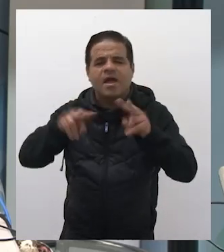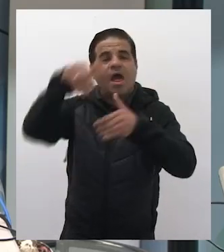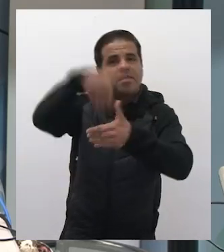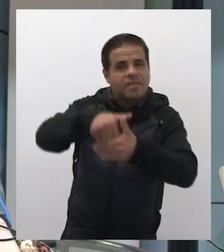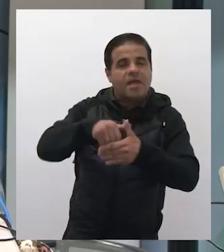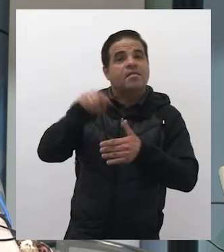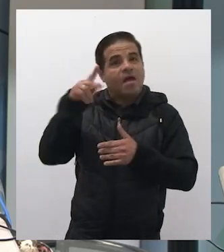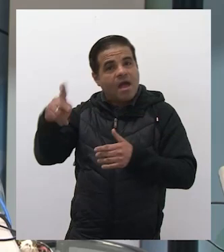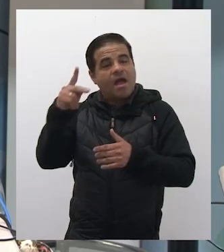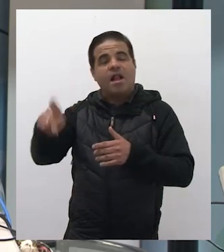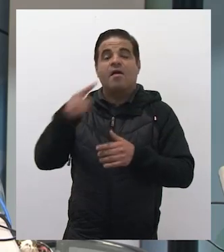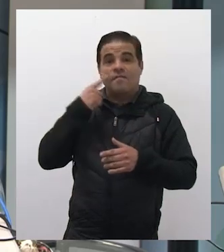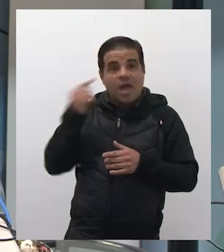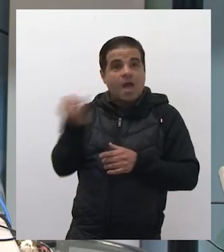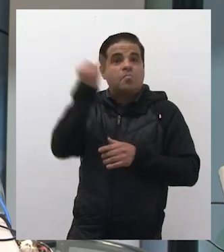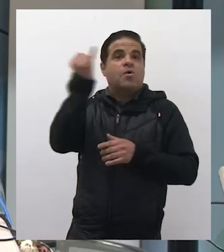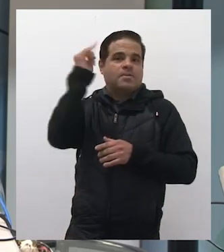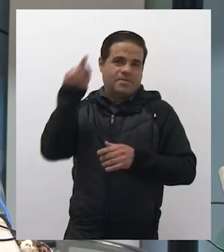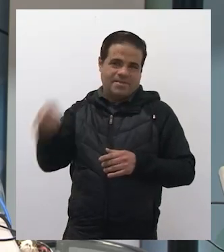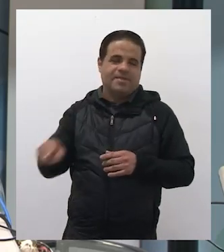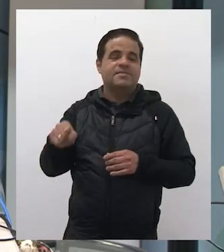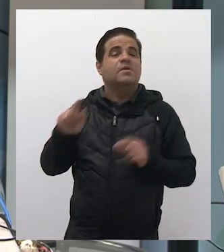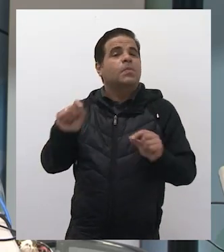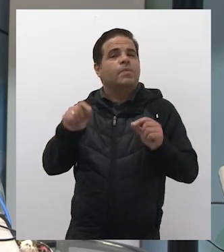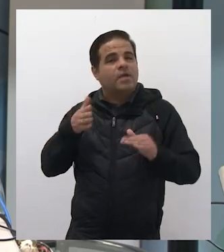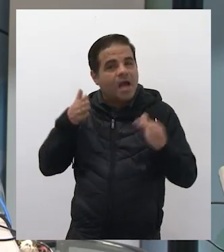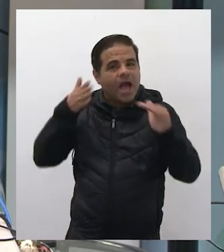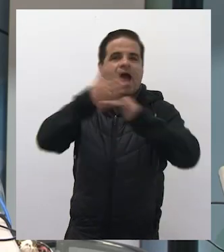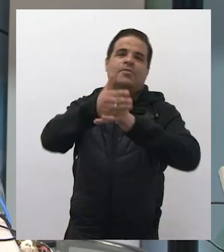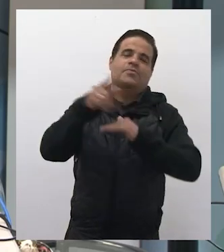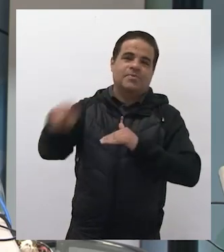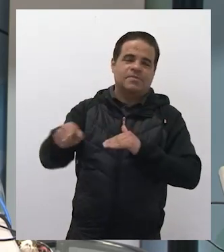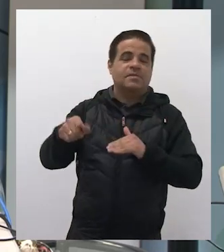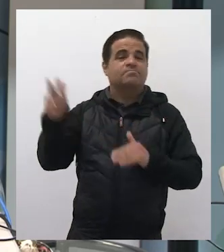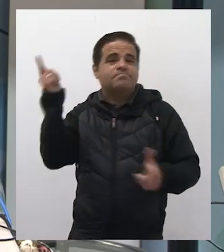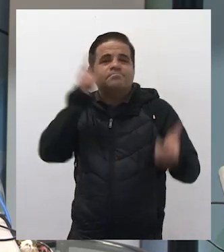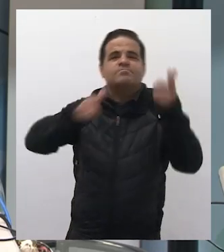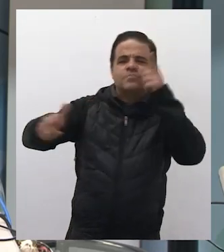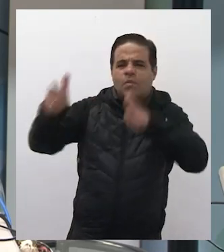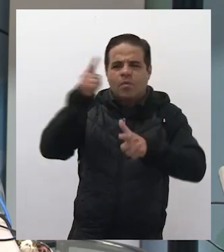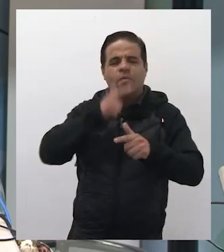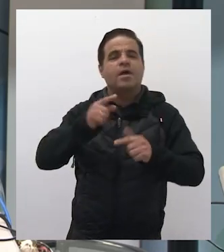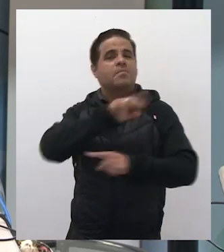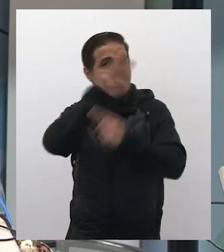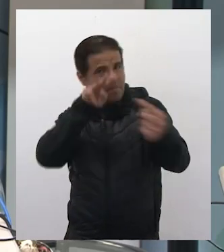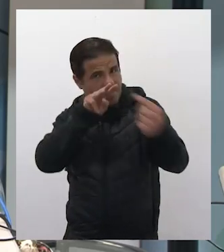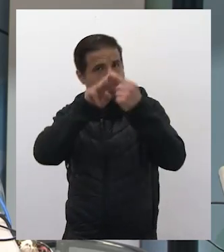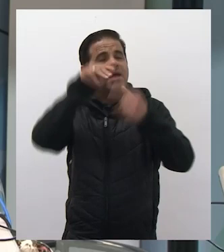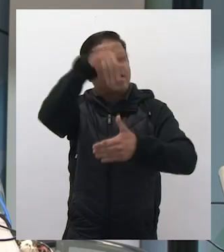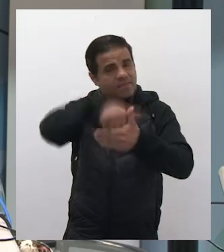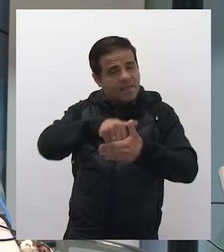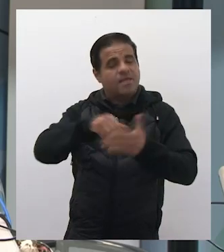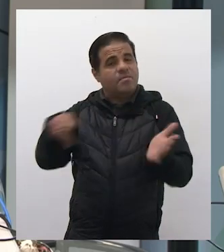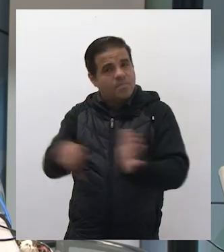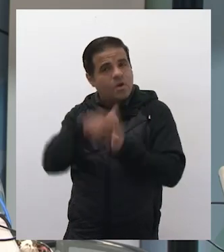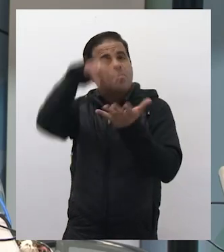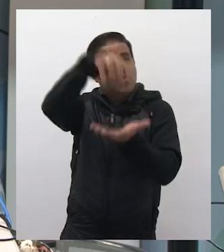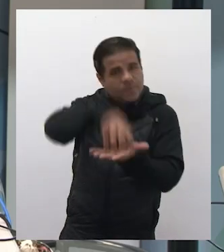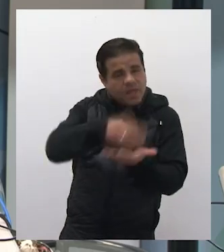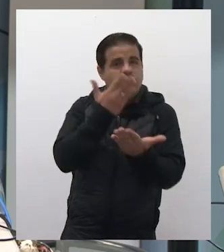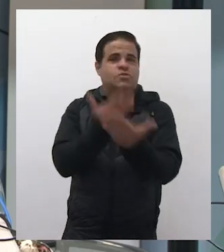dentro dela a importância da atuação para a conquista de metas dentro da própria unidade